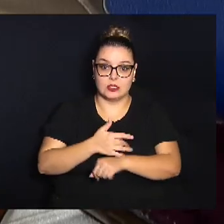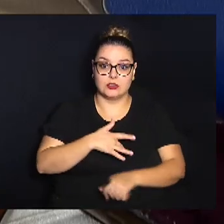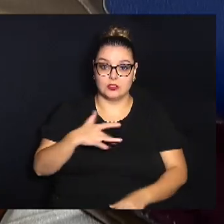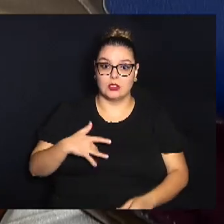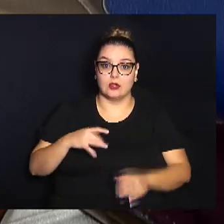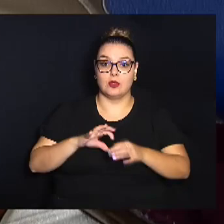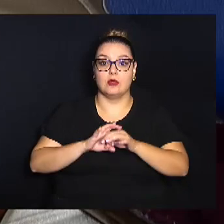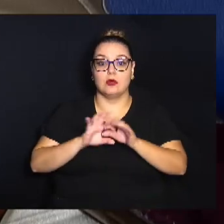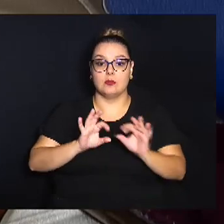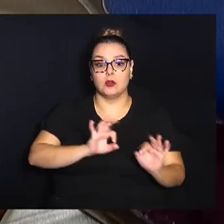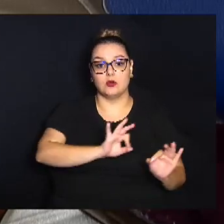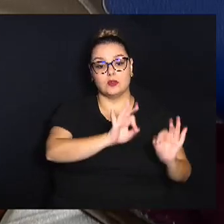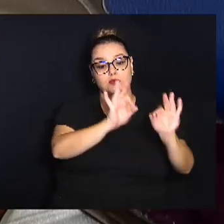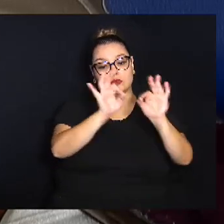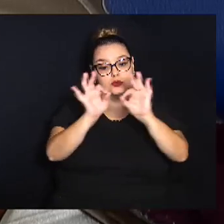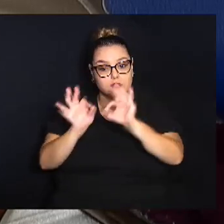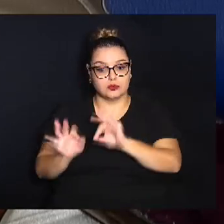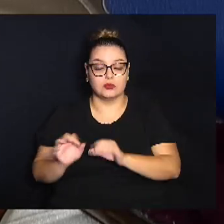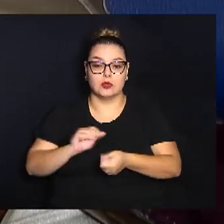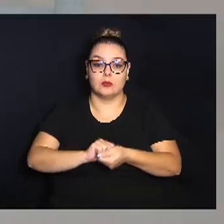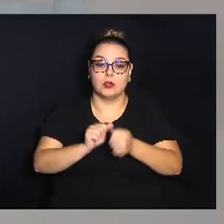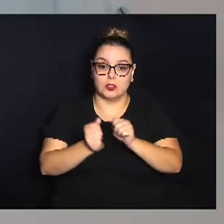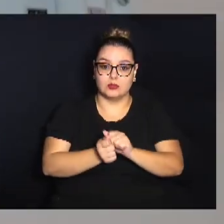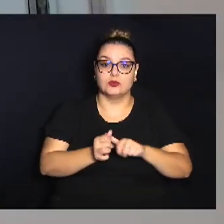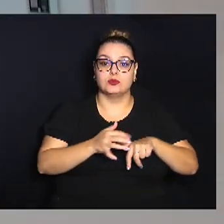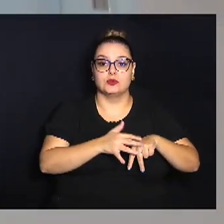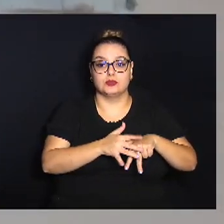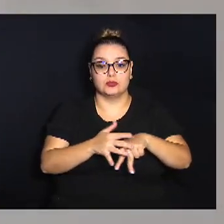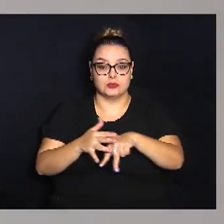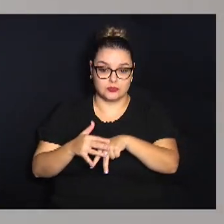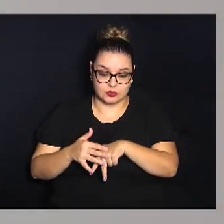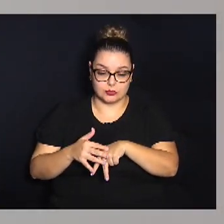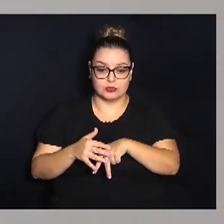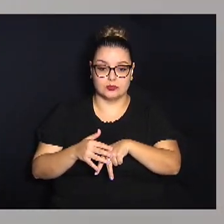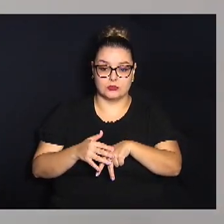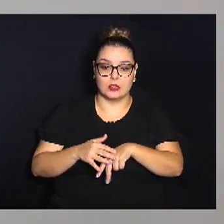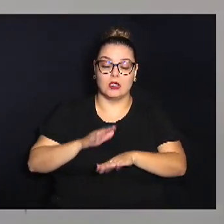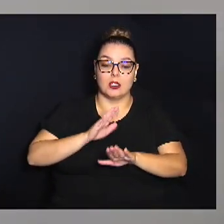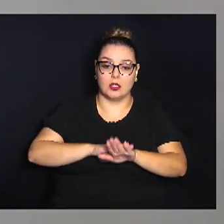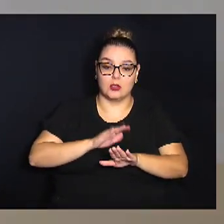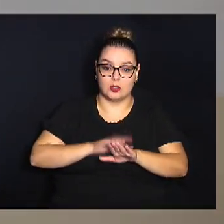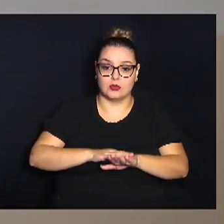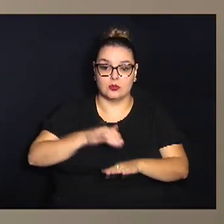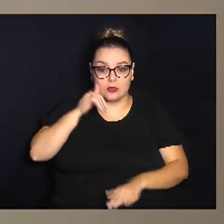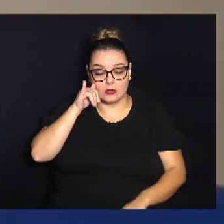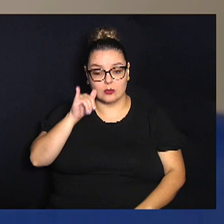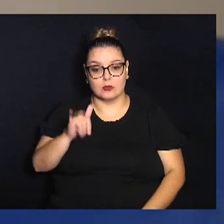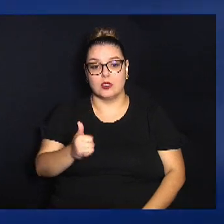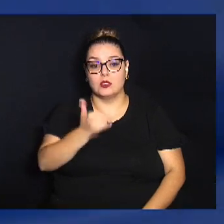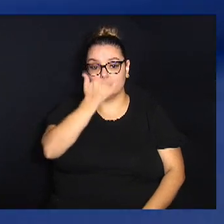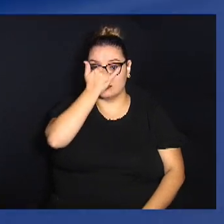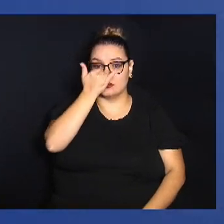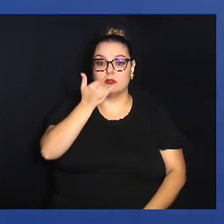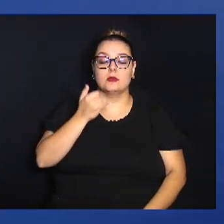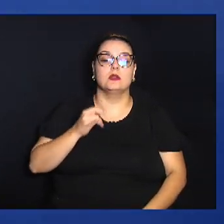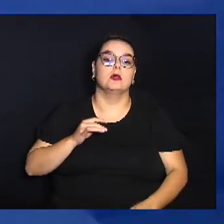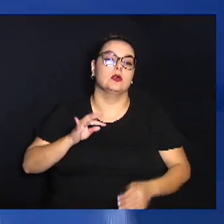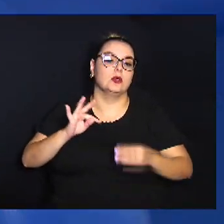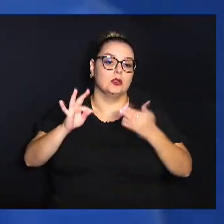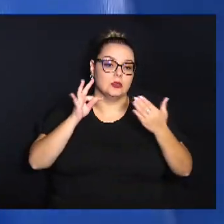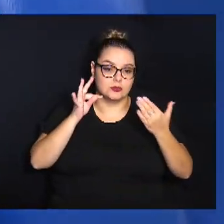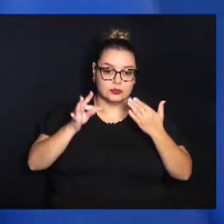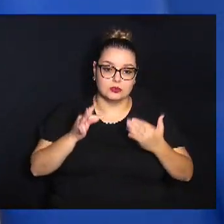permitindo o acompanhamento adequado do paciente e a tomada de medidas preventivas e terapêuticas de